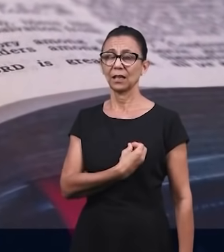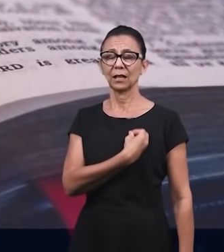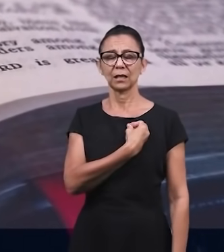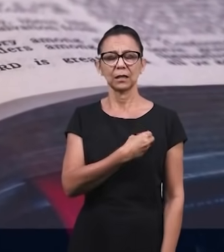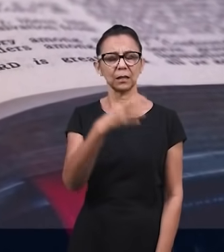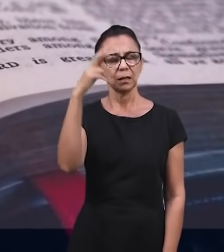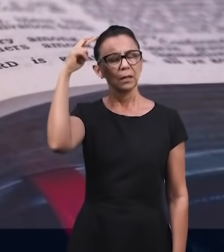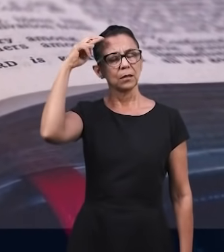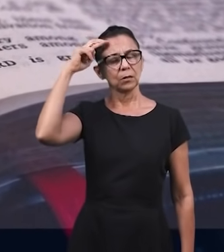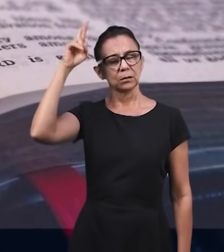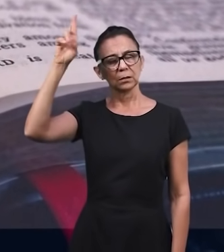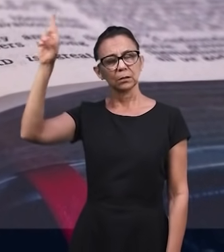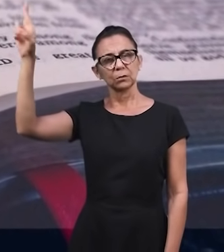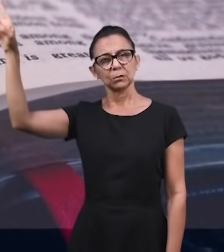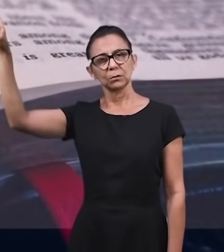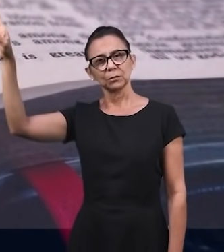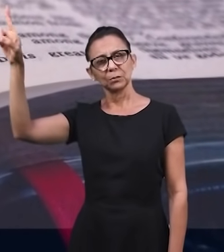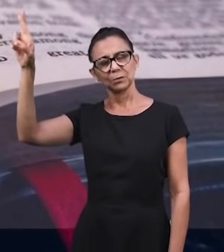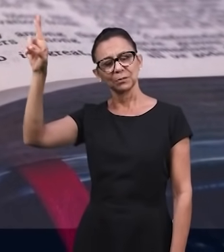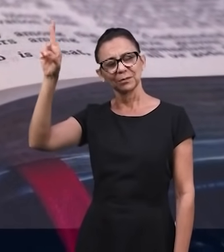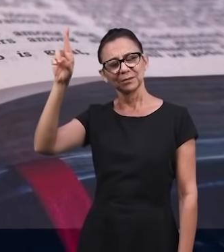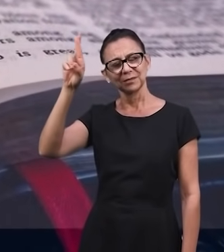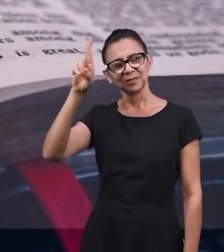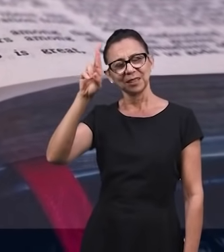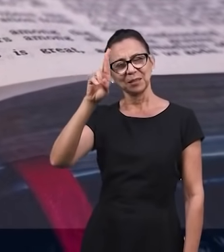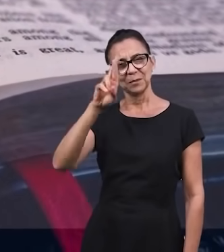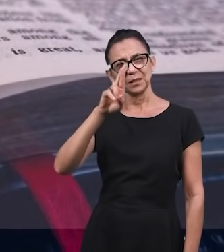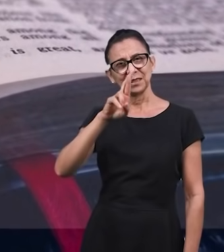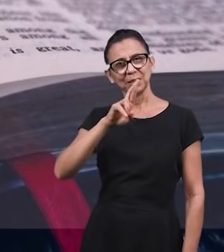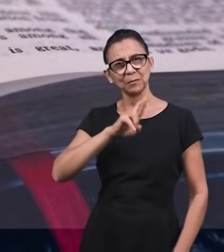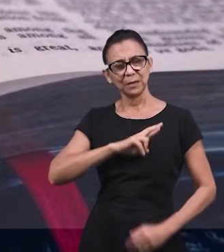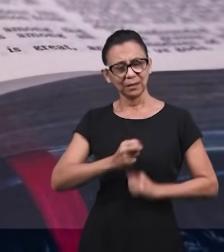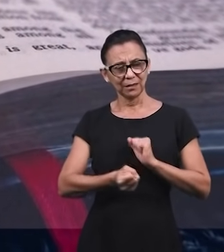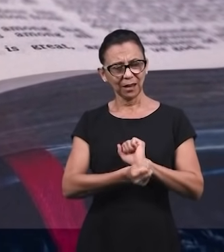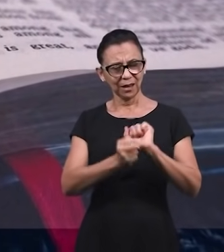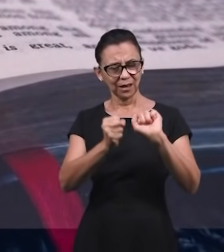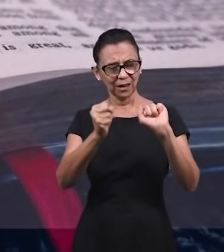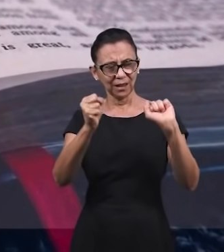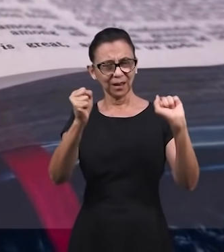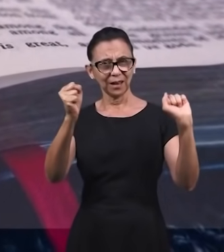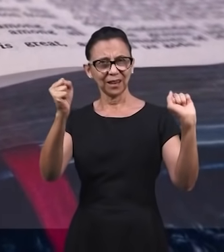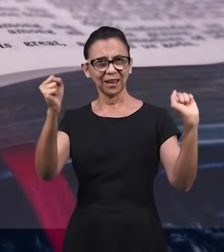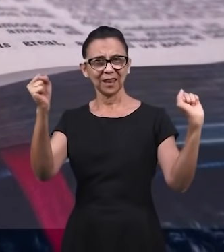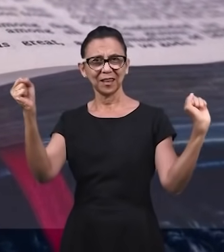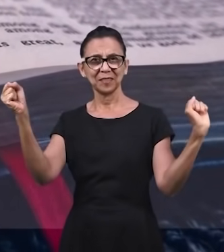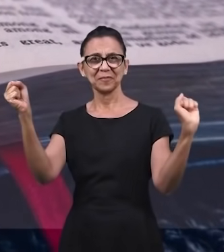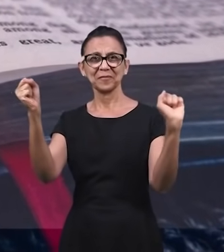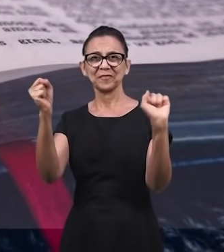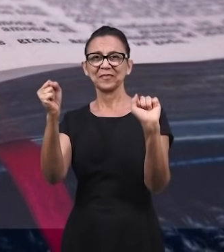é vida, ó bendito, vem me